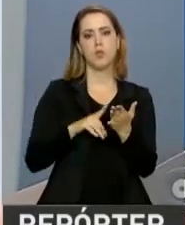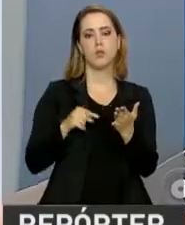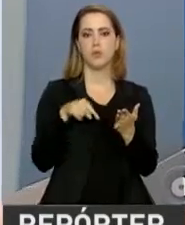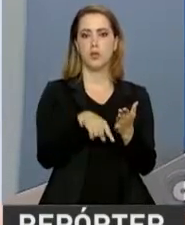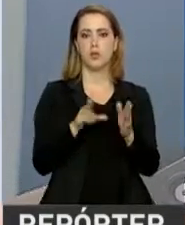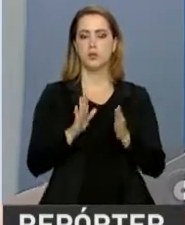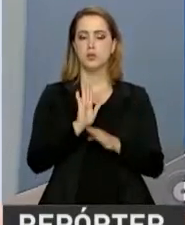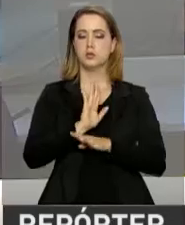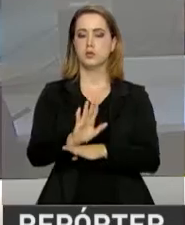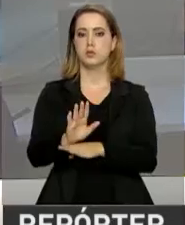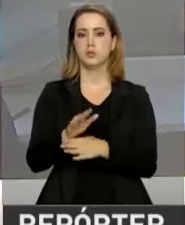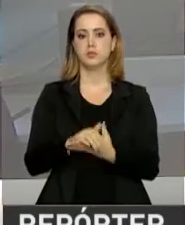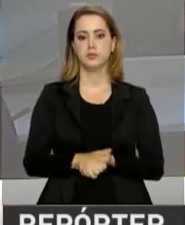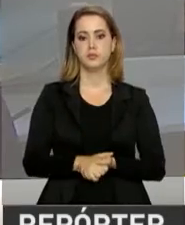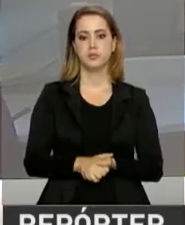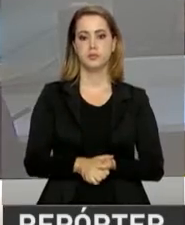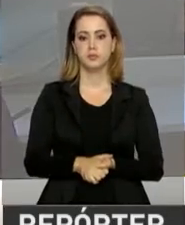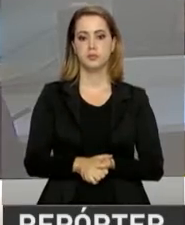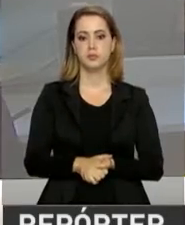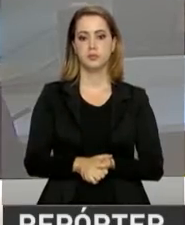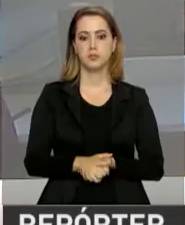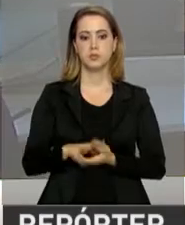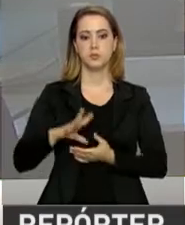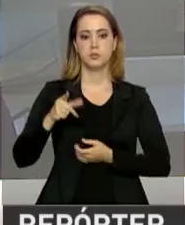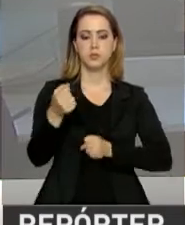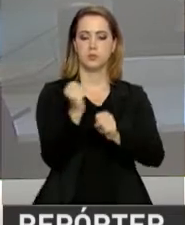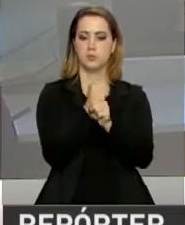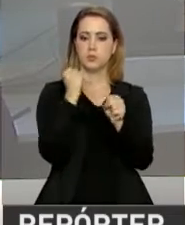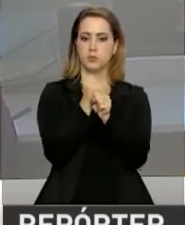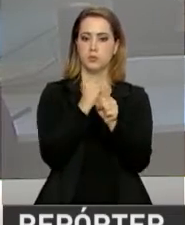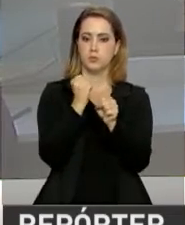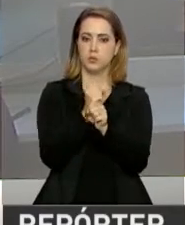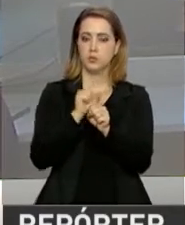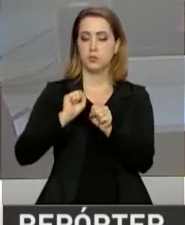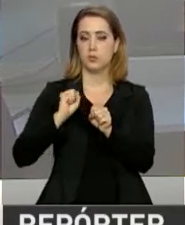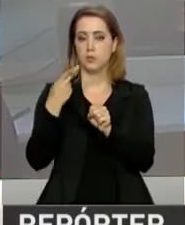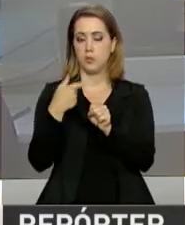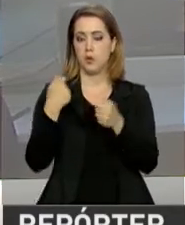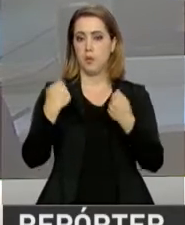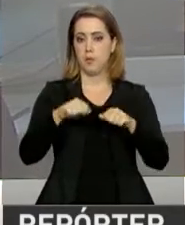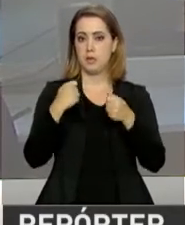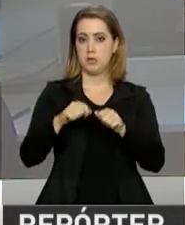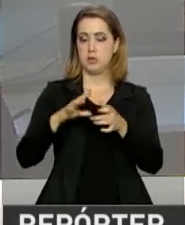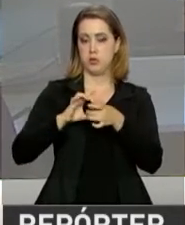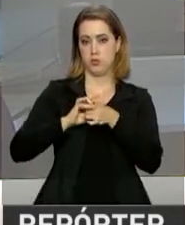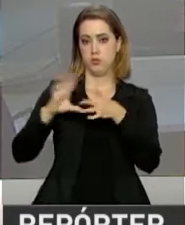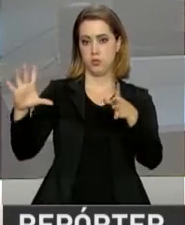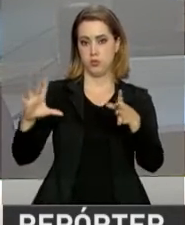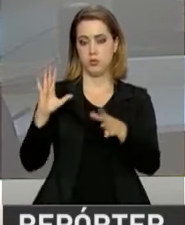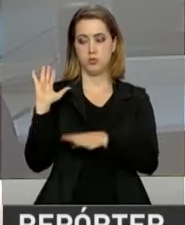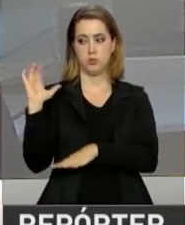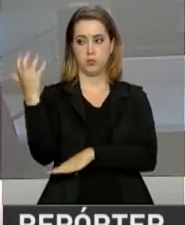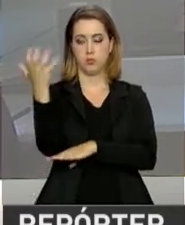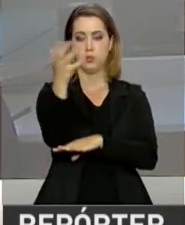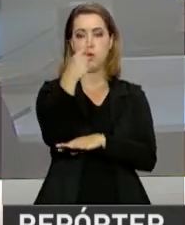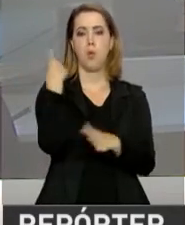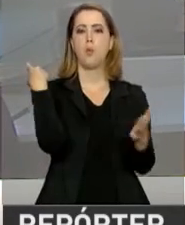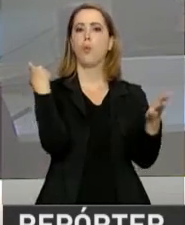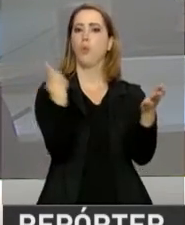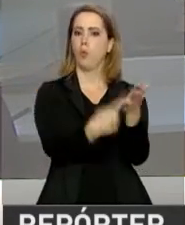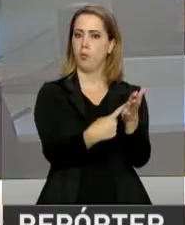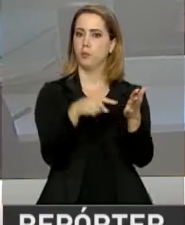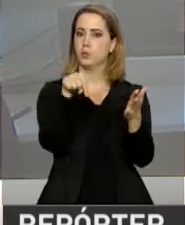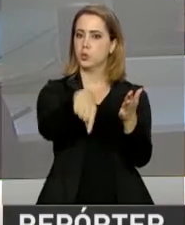contribuição toda obra o empreendimento precisa do licenciamento ambiental uma comprovação de que a